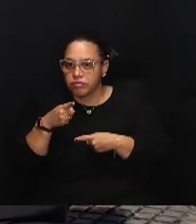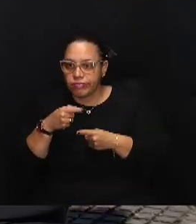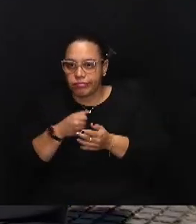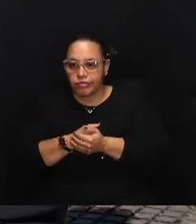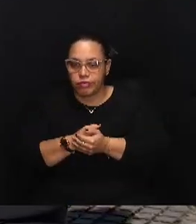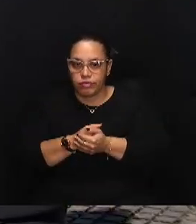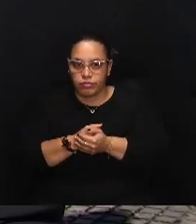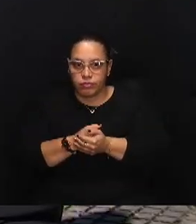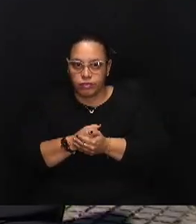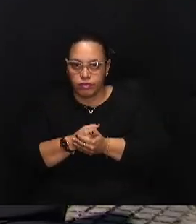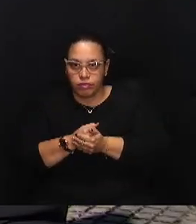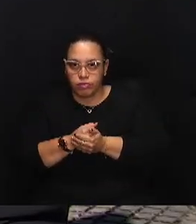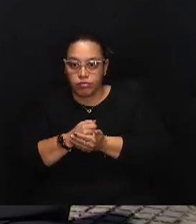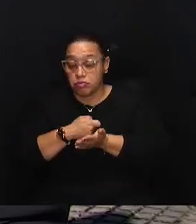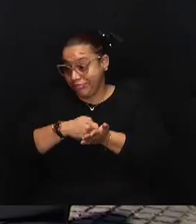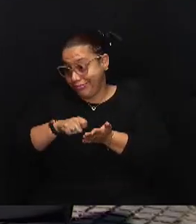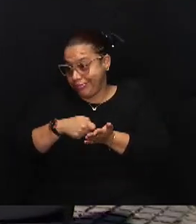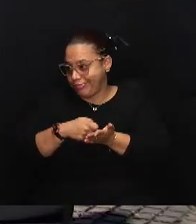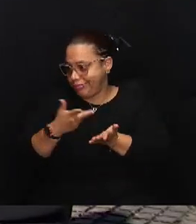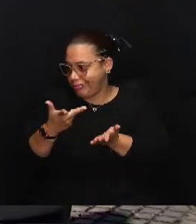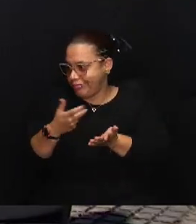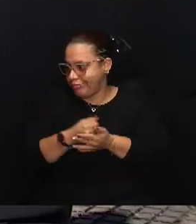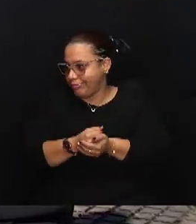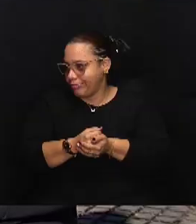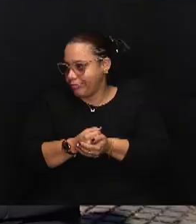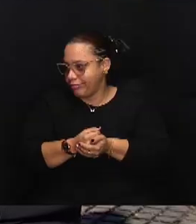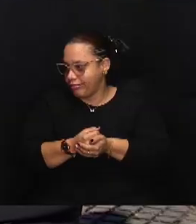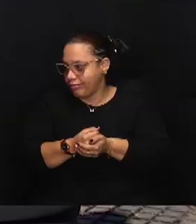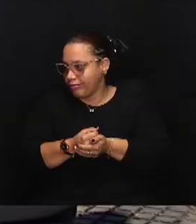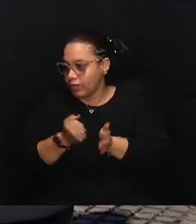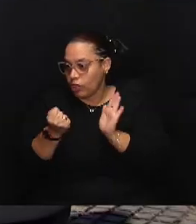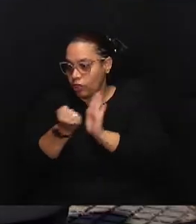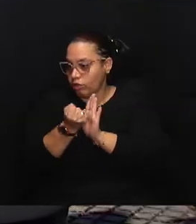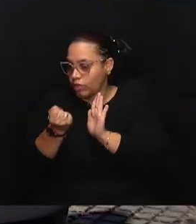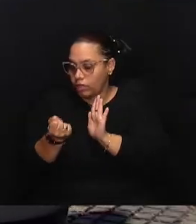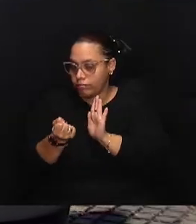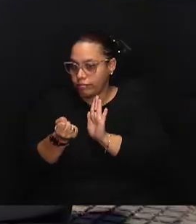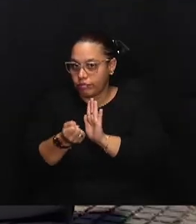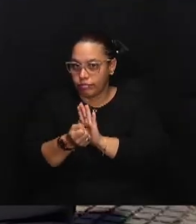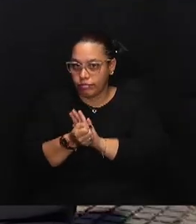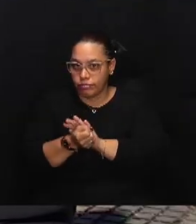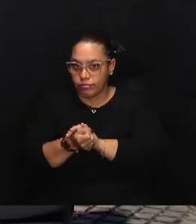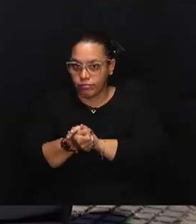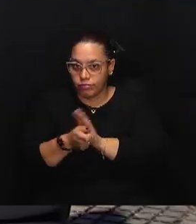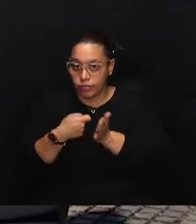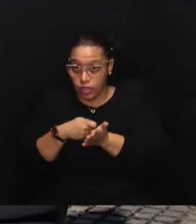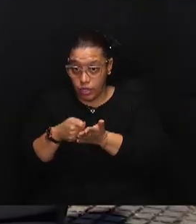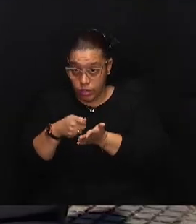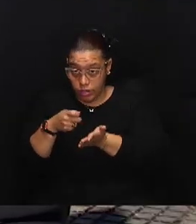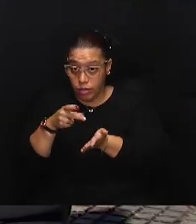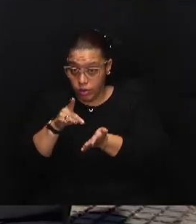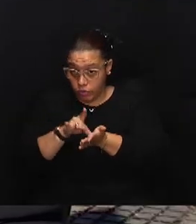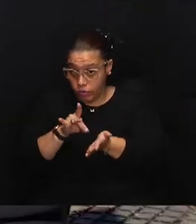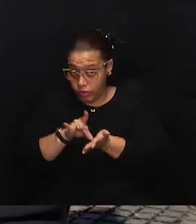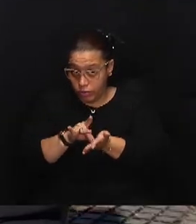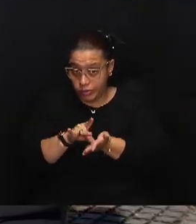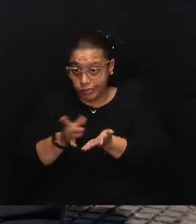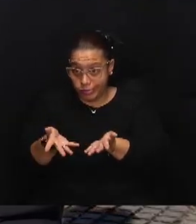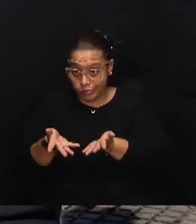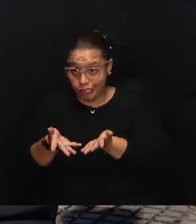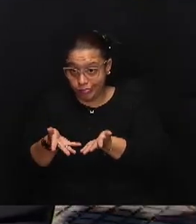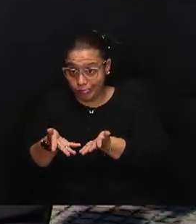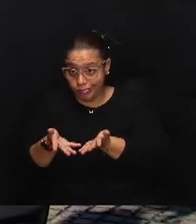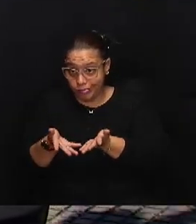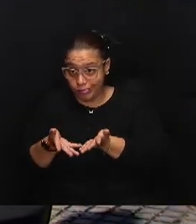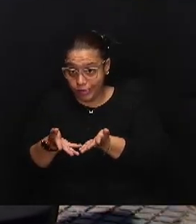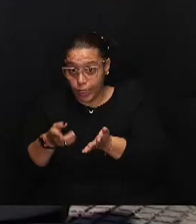dizia Vinícius de Moraes, que voltou com um carimbo, né? Com a assinatura, a firma reconhecida em cartório,